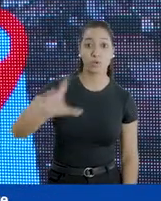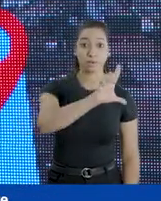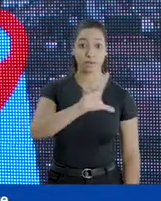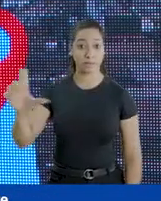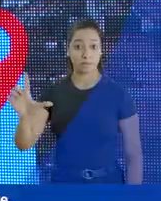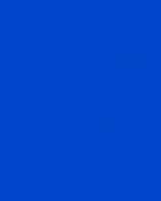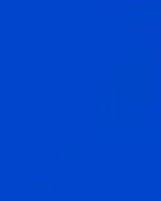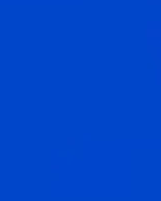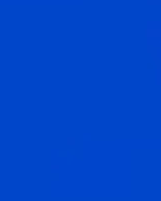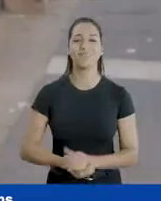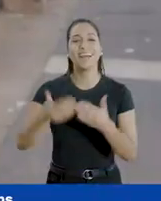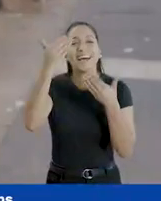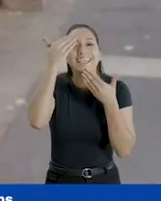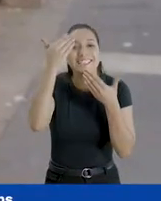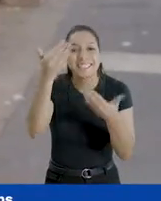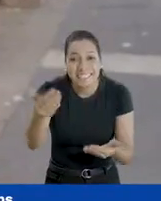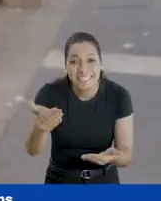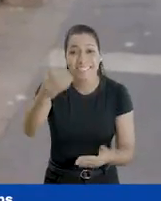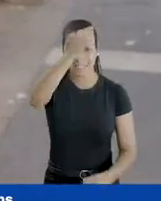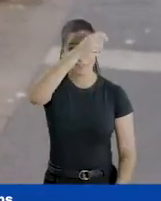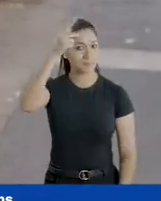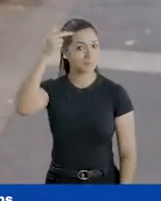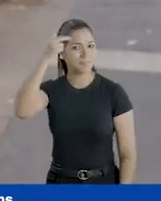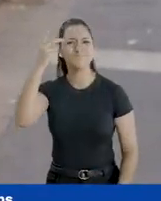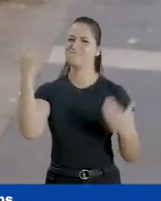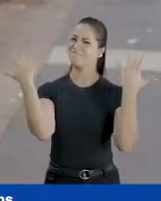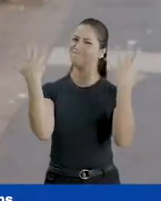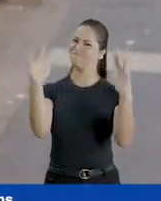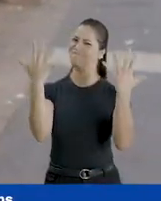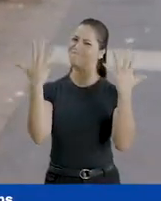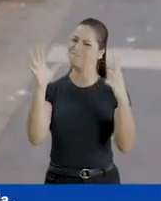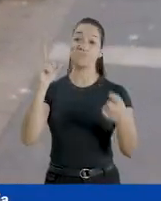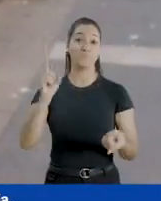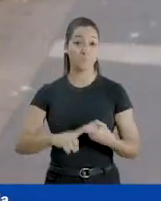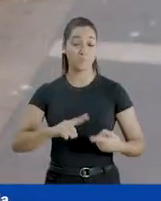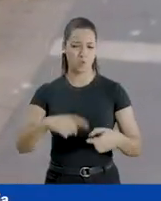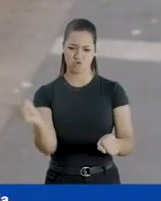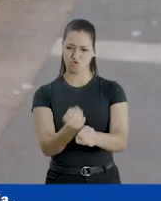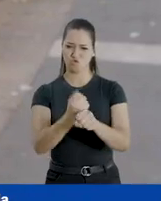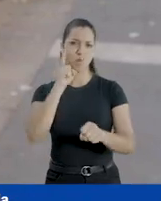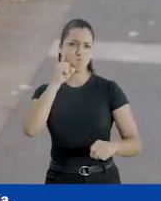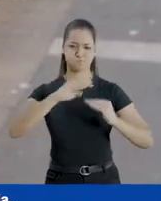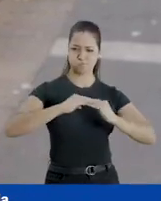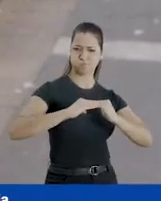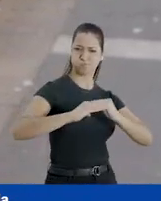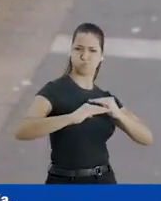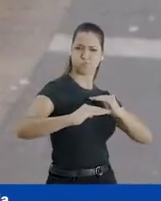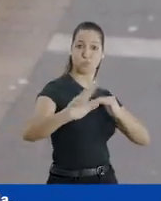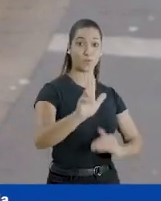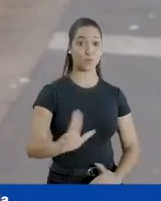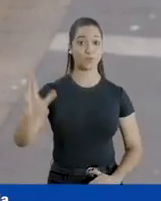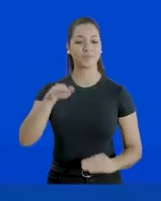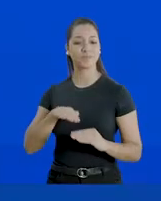região leste. E agradecer ao prefeito Odelmo, ele está de parabéns pelas obras dele de recapeamento